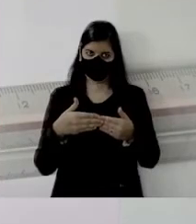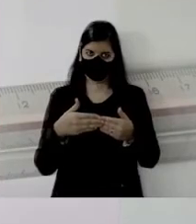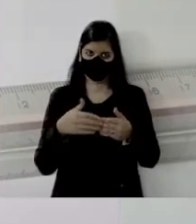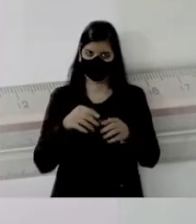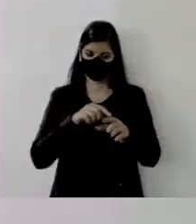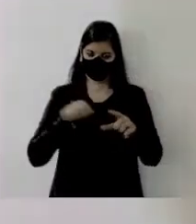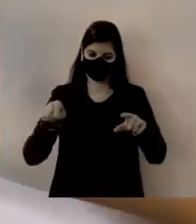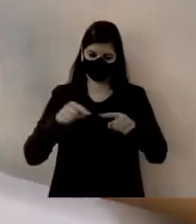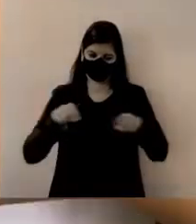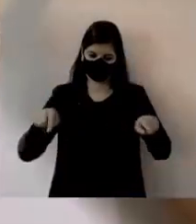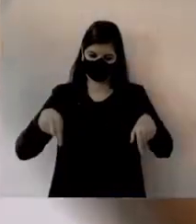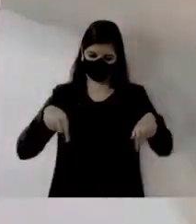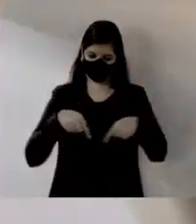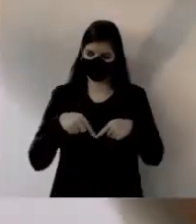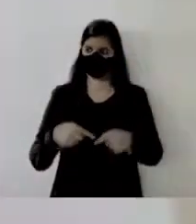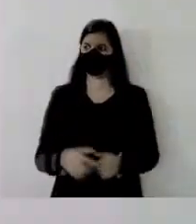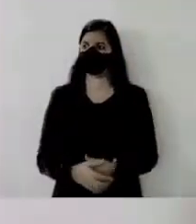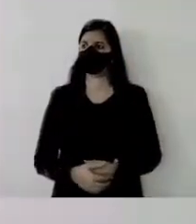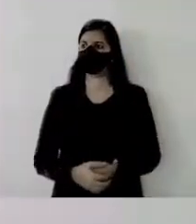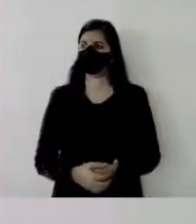quadrado.